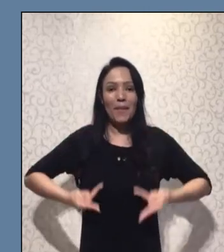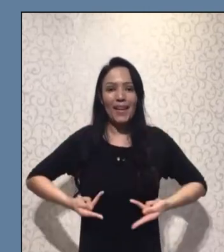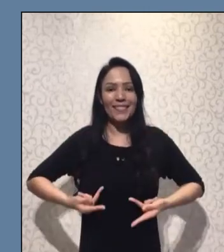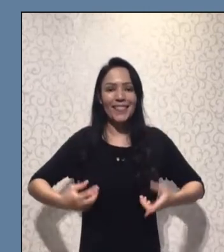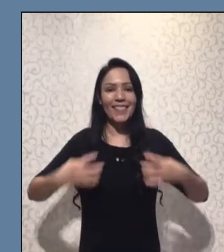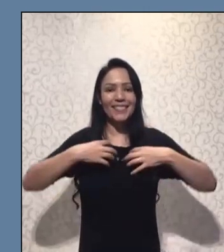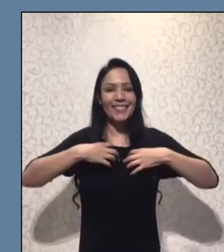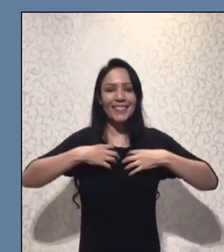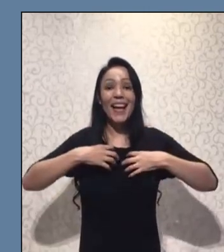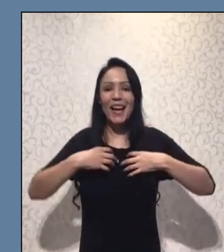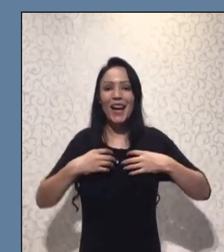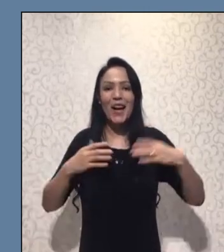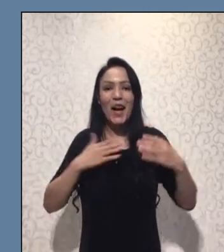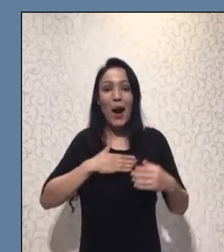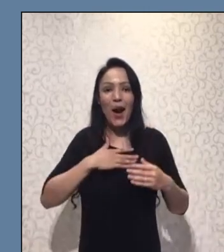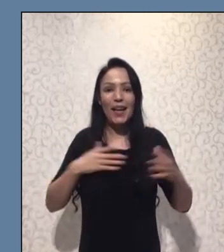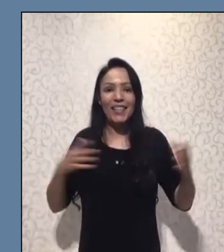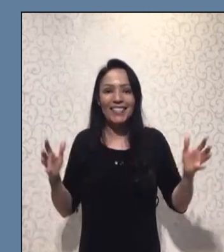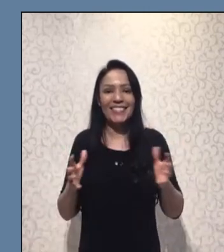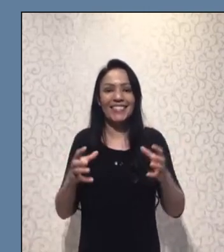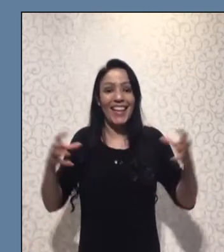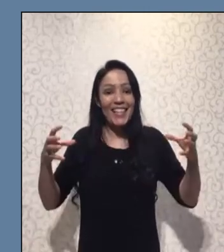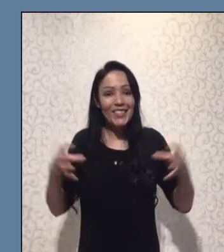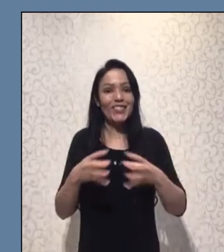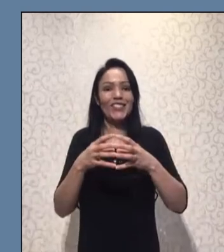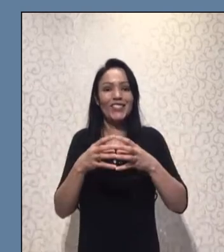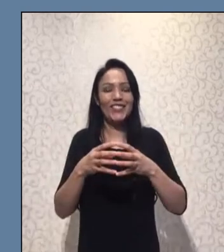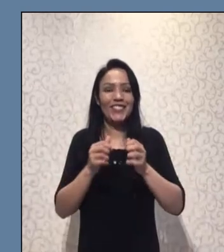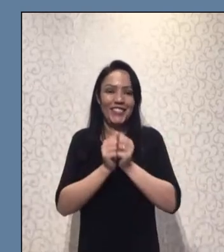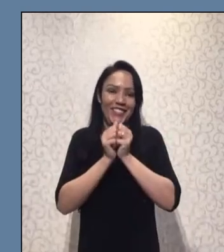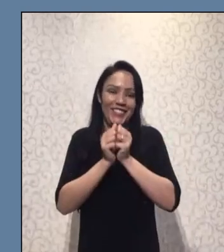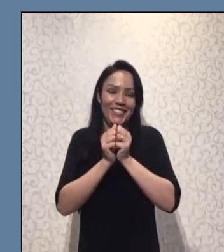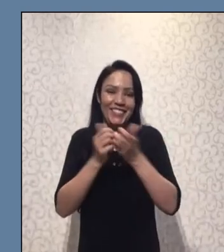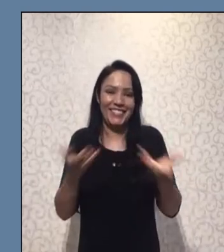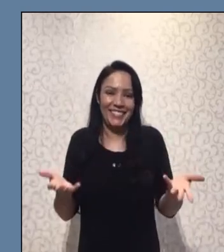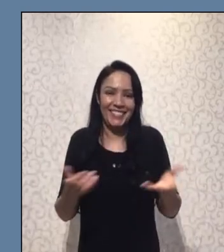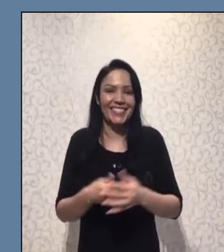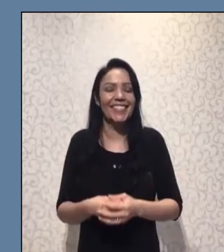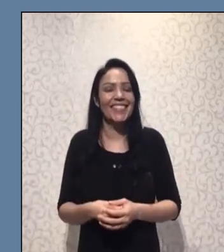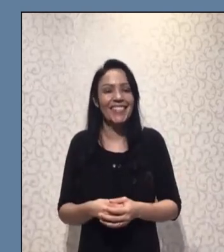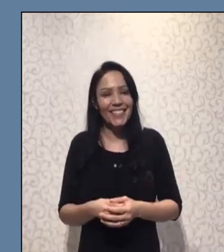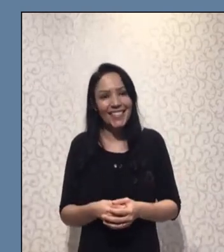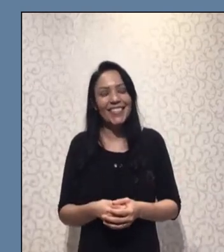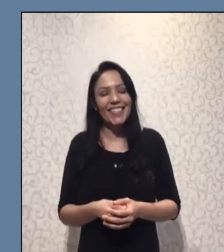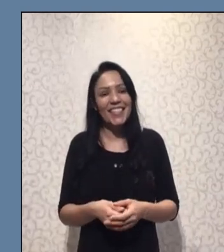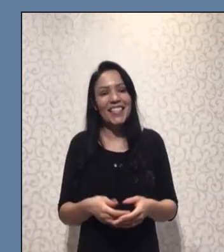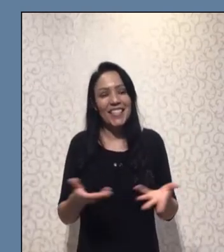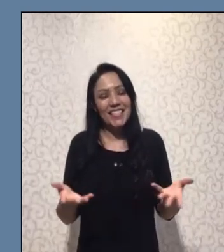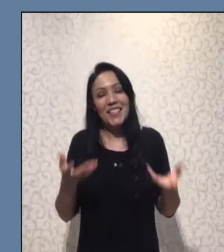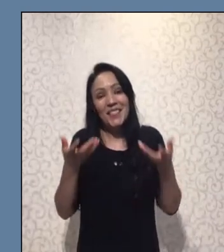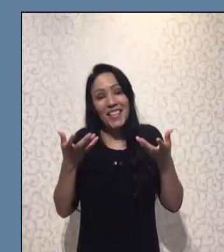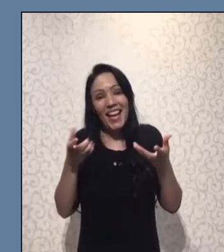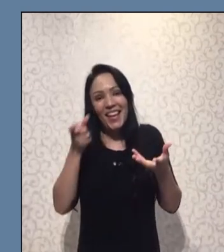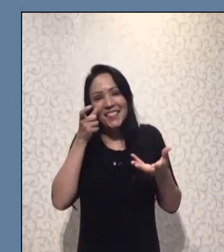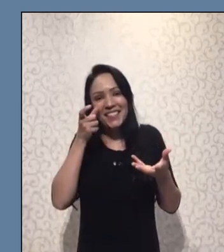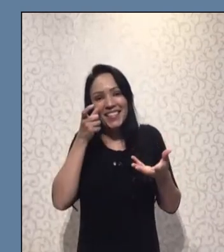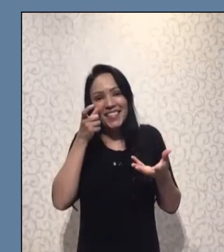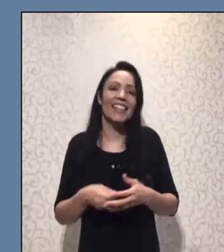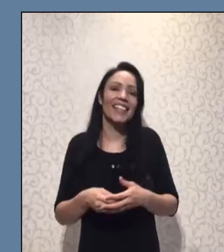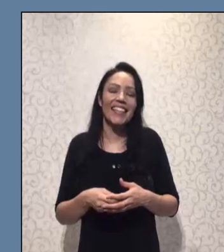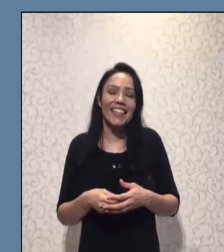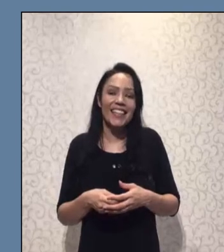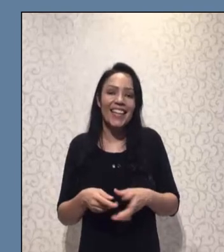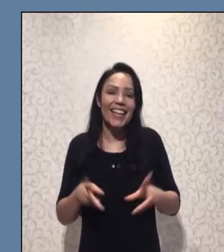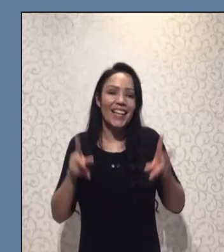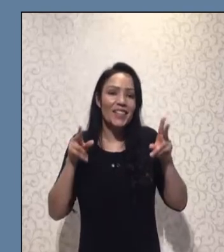aglomeração. Assim, a cena que eu vi do Metropolitan era isso. As pessoas, eu quero ver gente. Ele está entrando quase numa catedral,